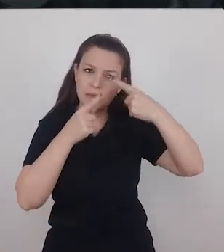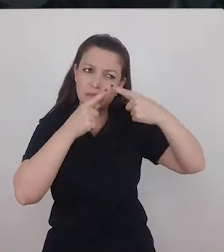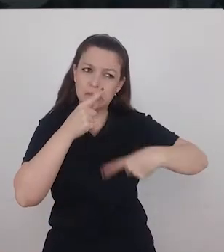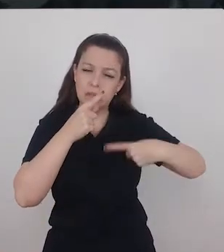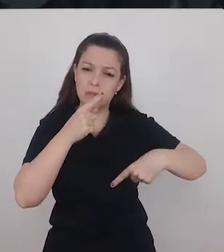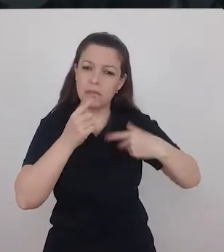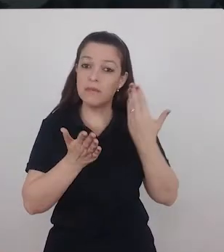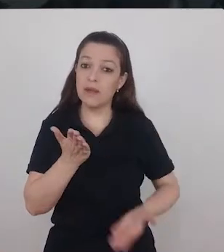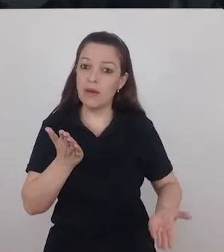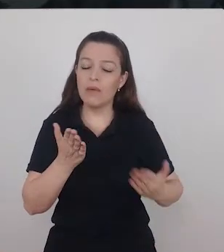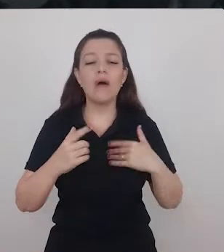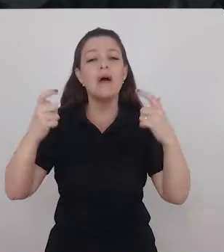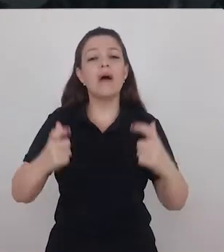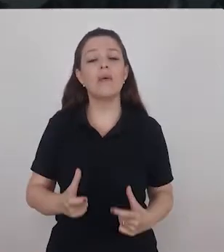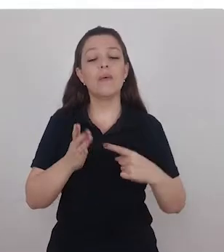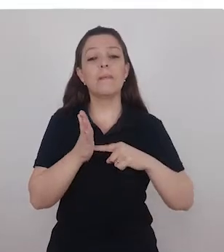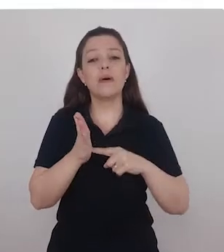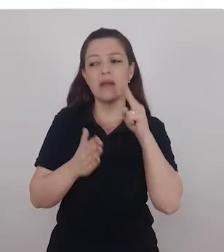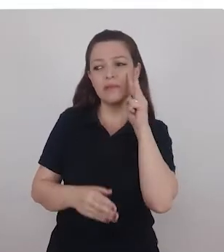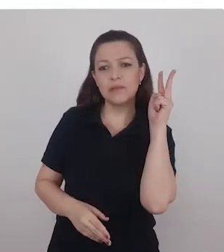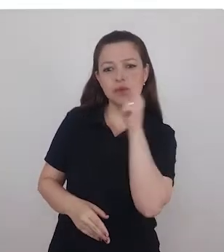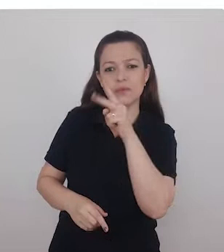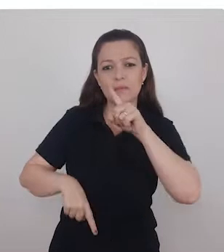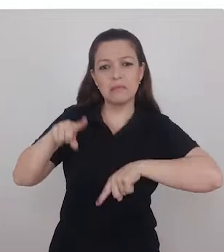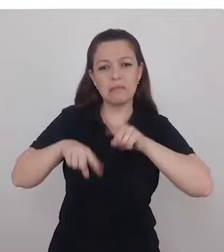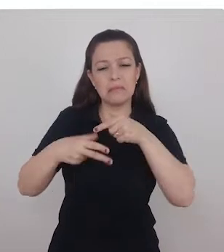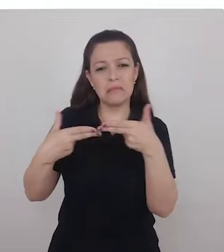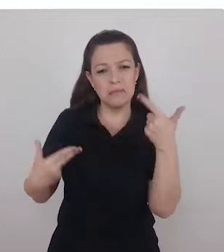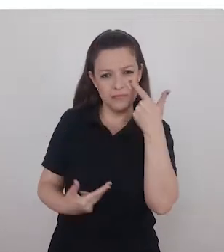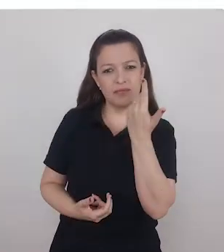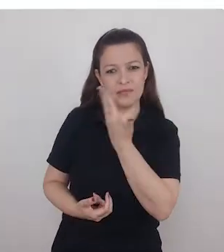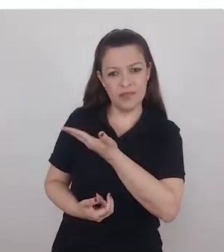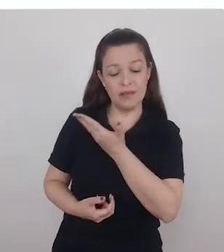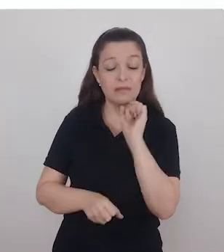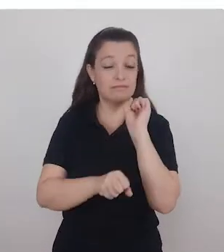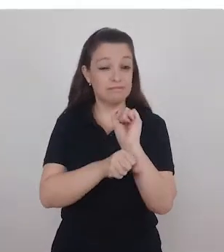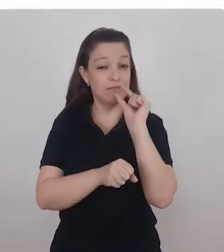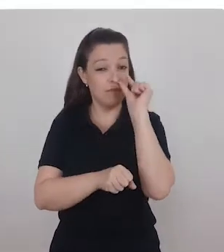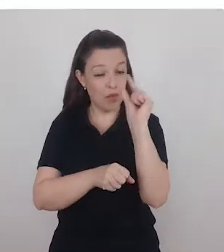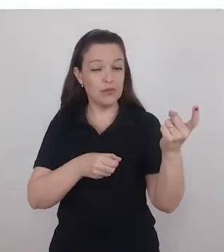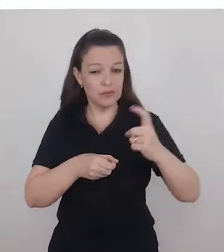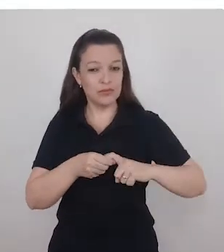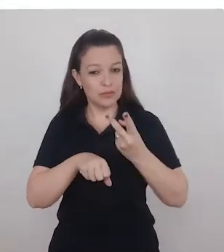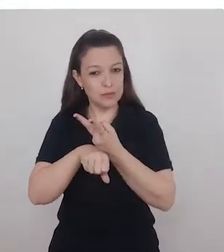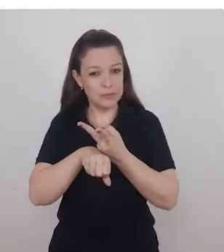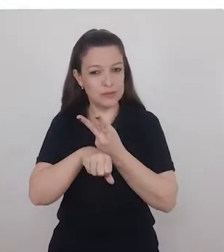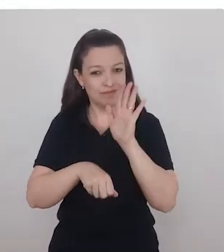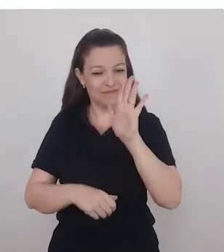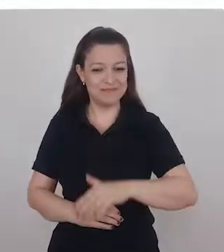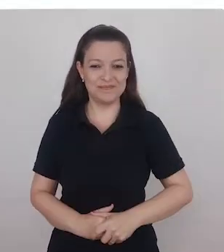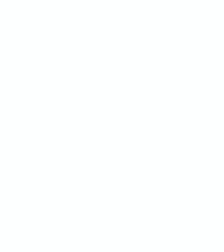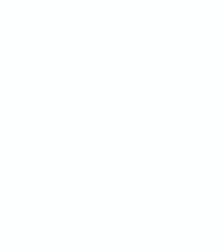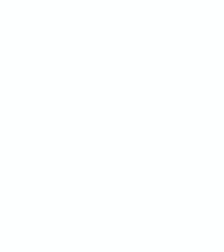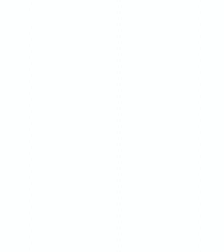nessa imagem, onde está o parafuso no meio de tantos brinquedos do menino? Vou dar um tempinho para vocês procurarem.